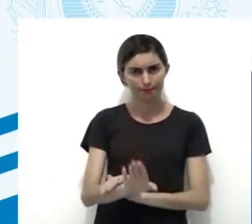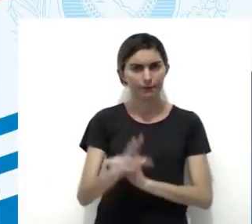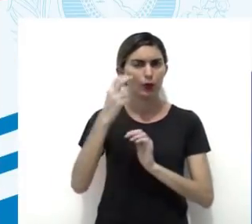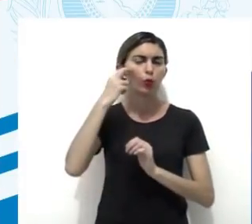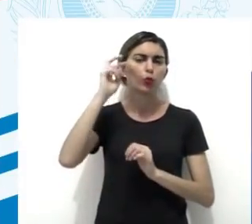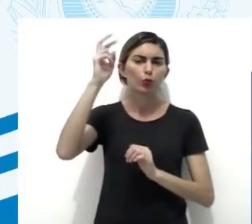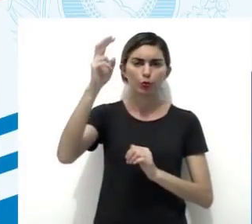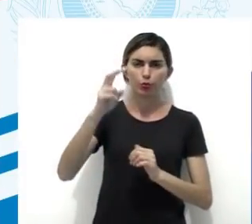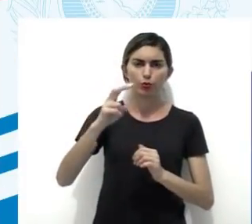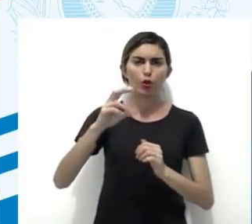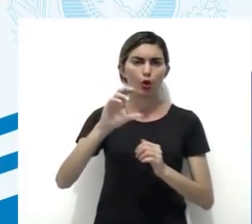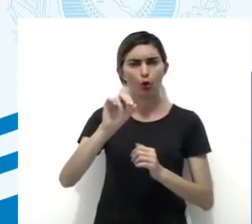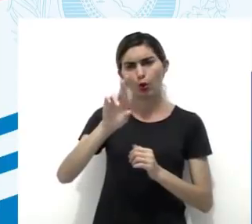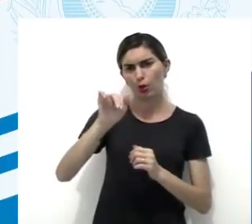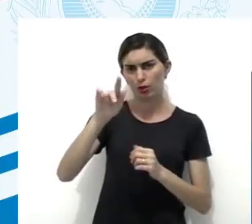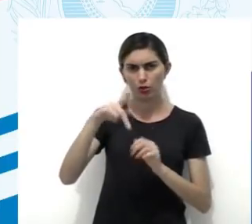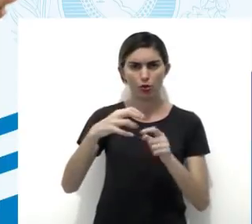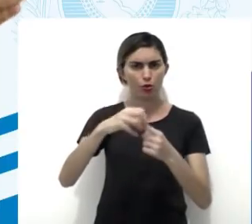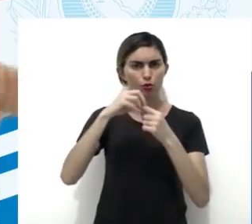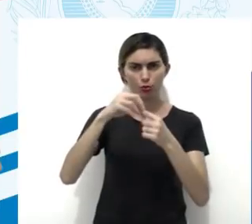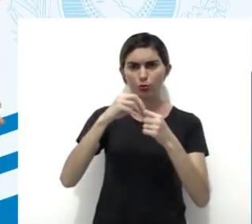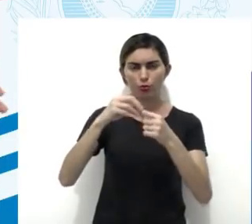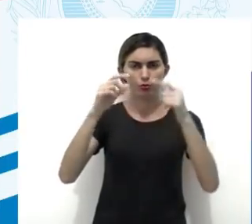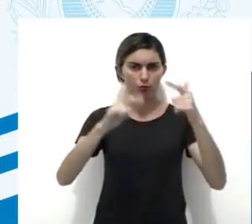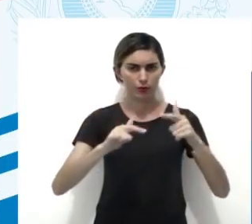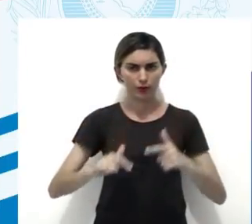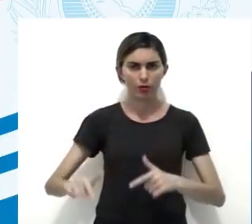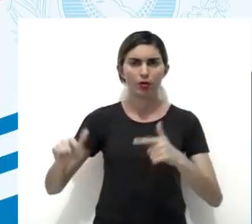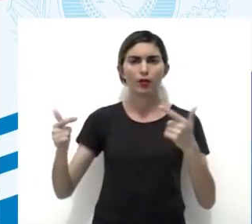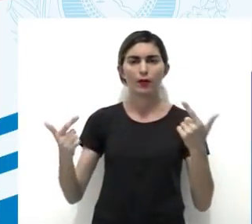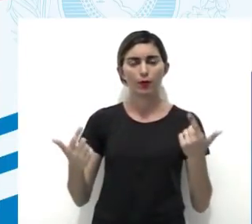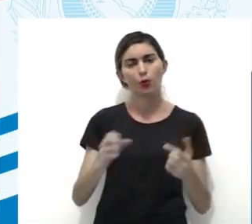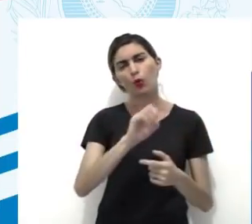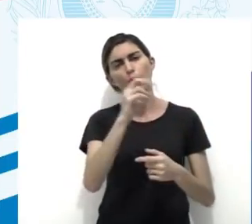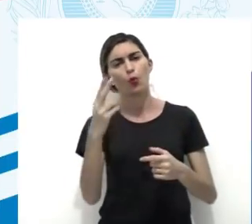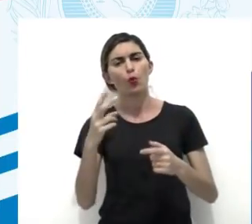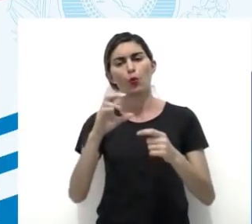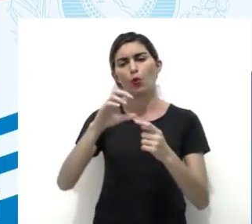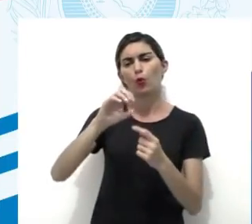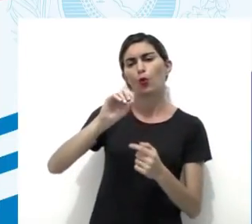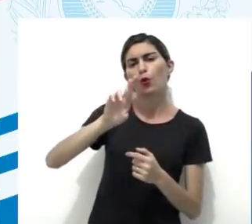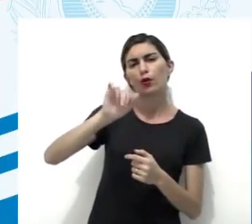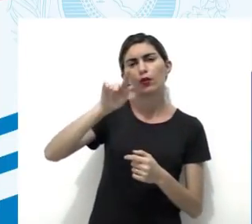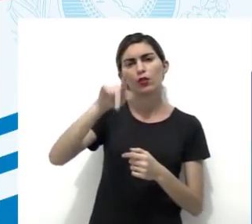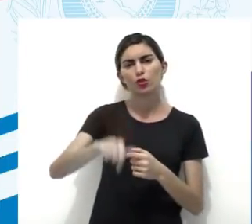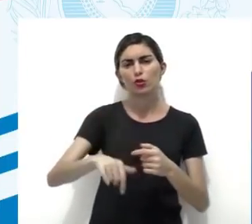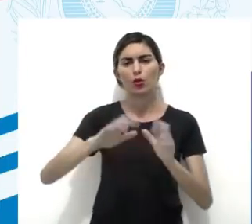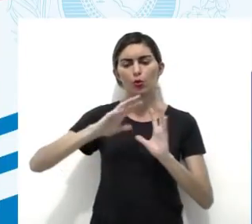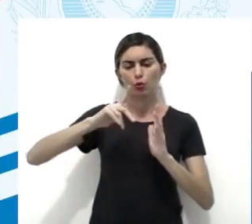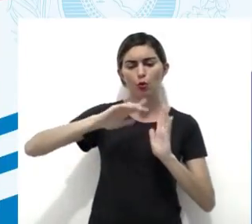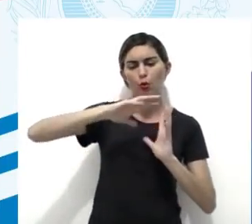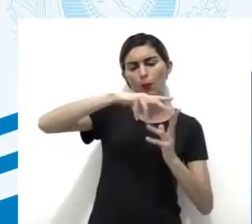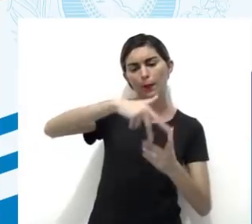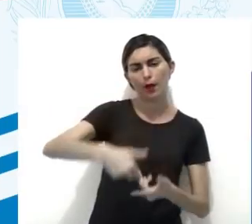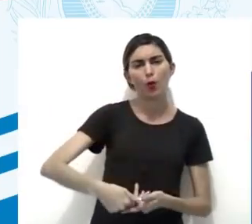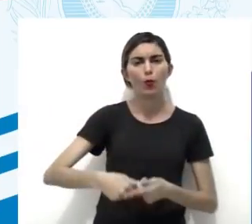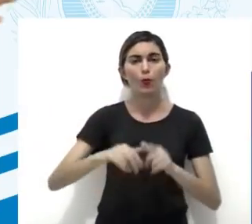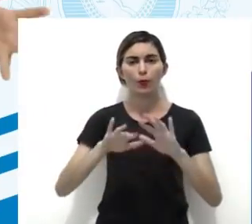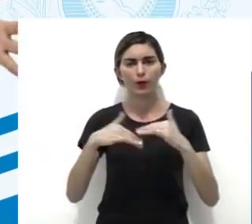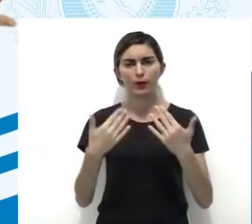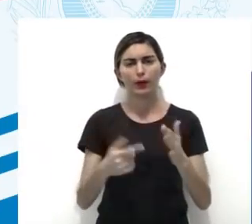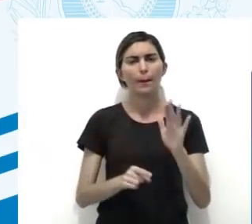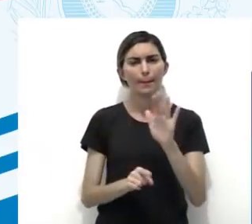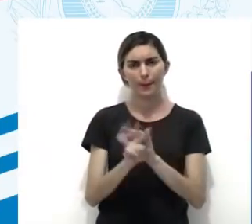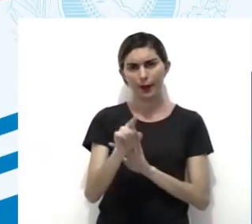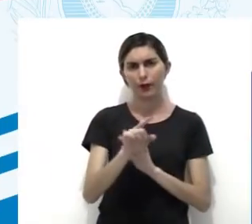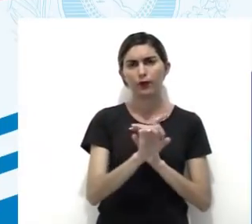cultura de origem exclusivamente local ou de origem exclusivamente global? Né? Então é uma